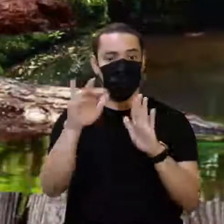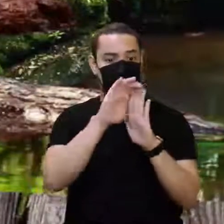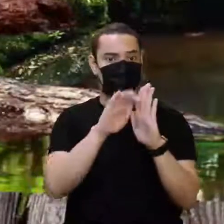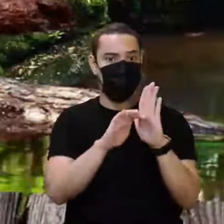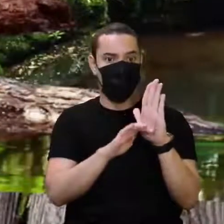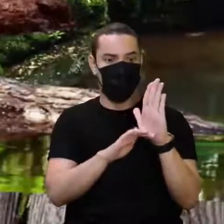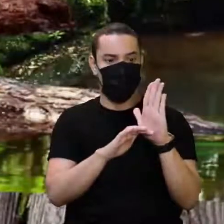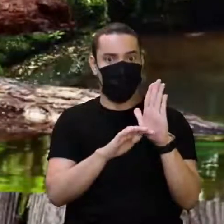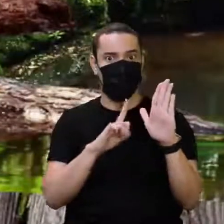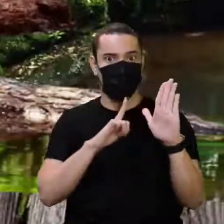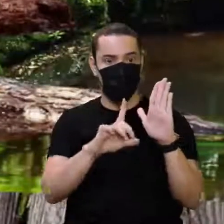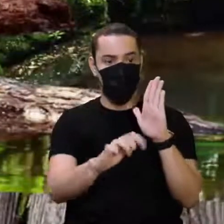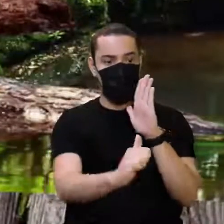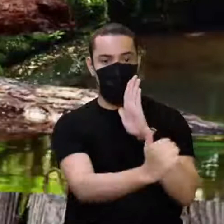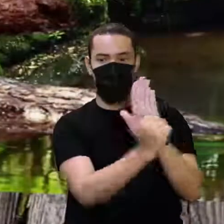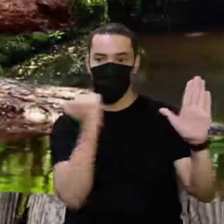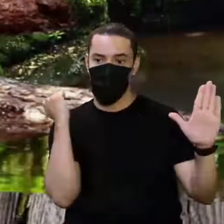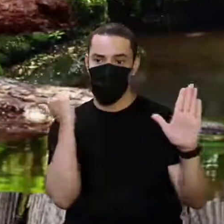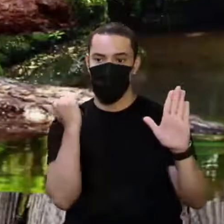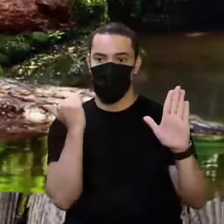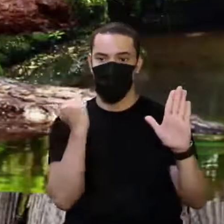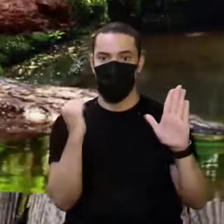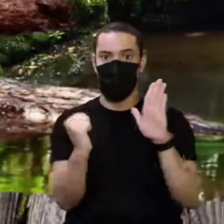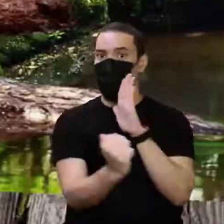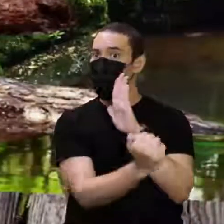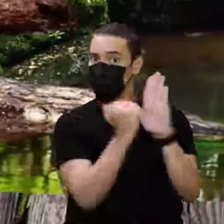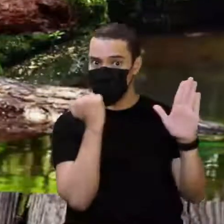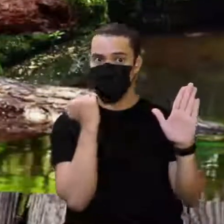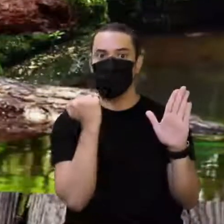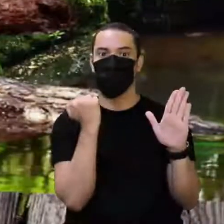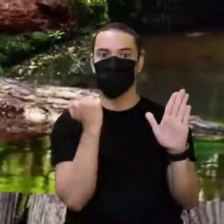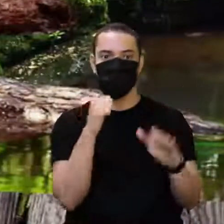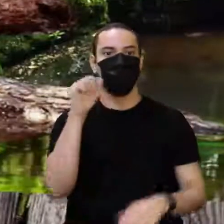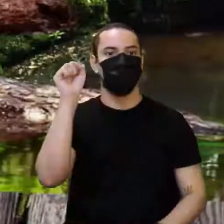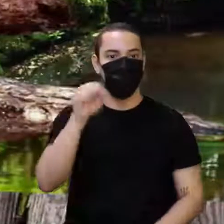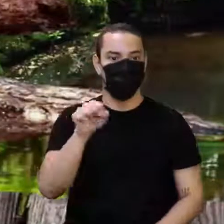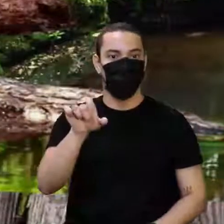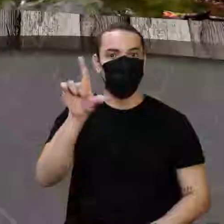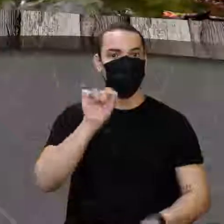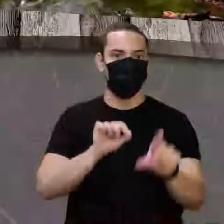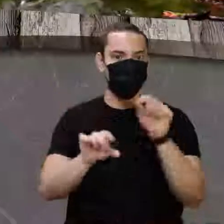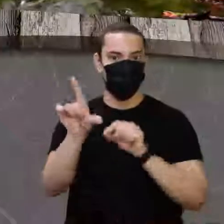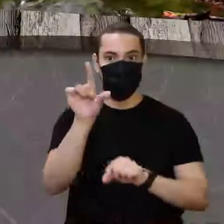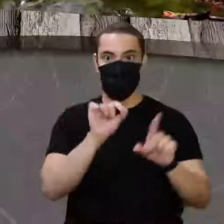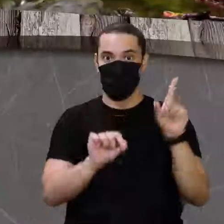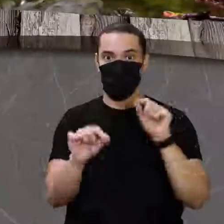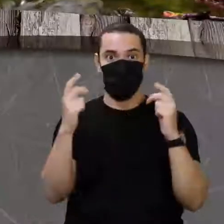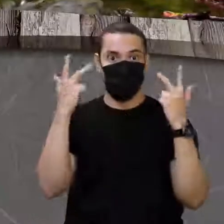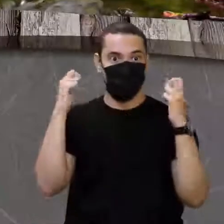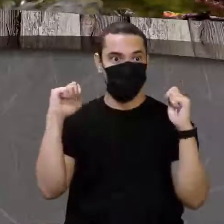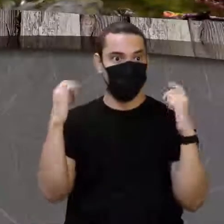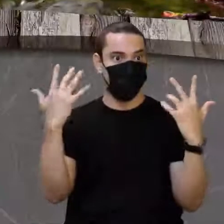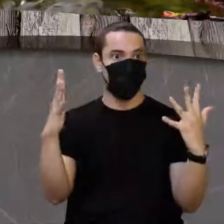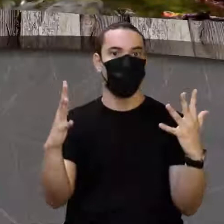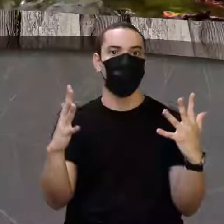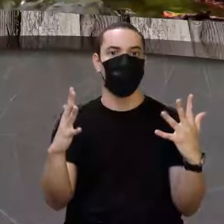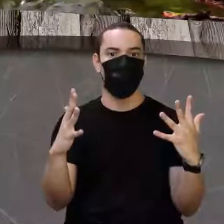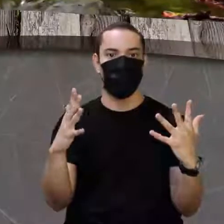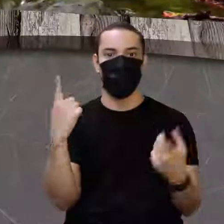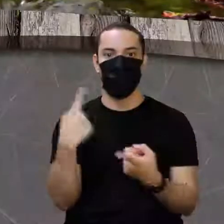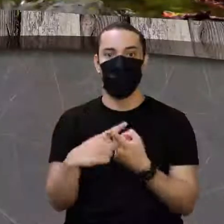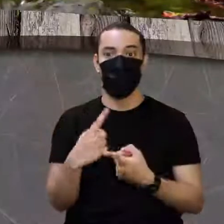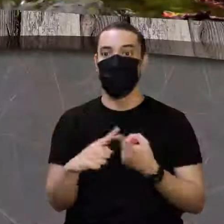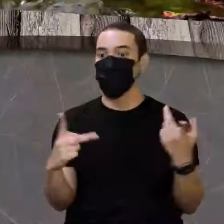tempo, desaparecem. Eu estou falando dela mesmo, da seleção natural. Que